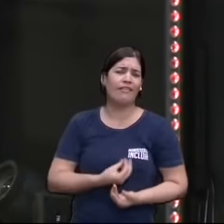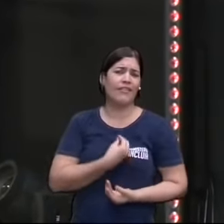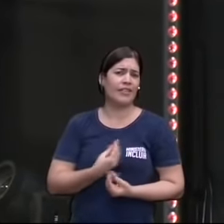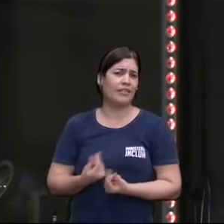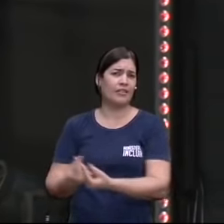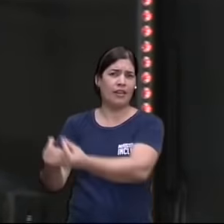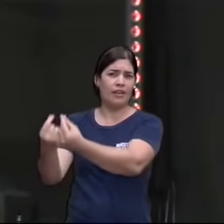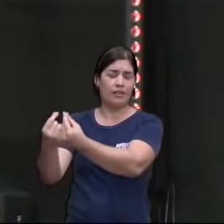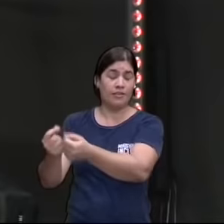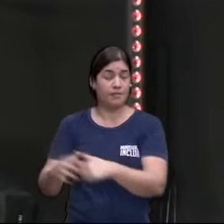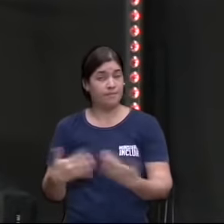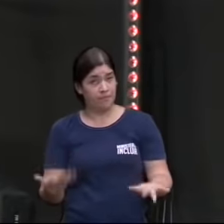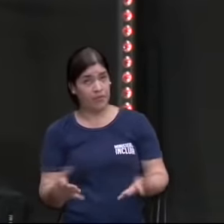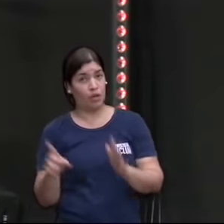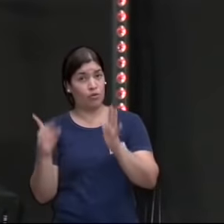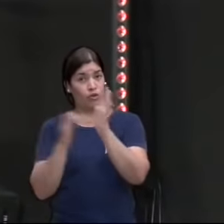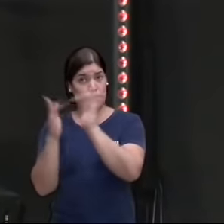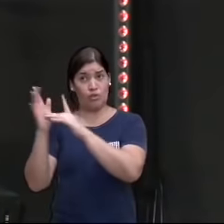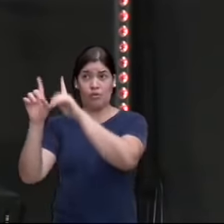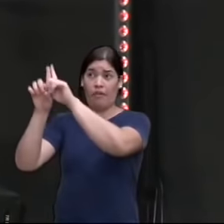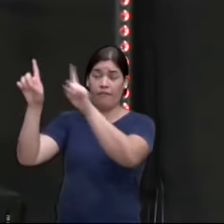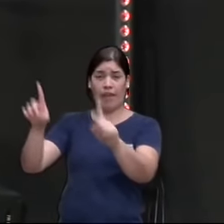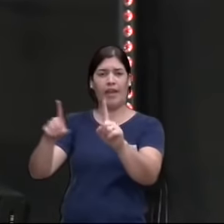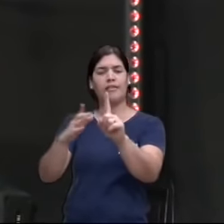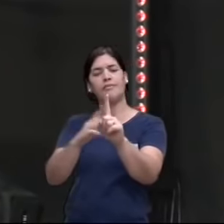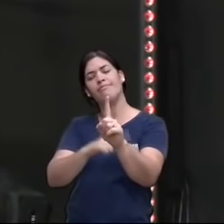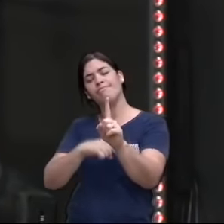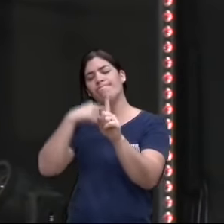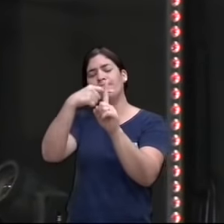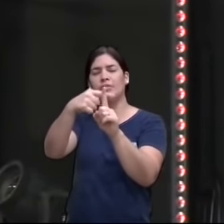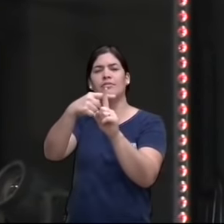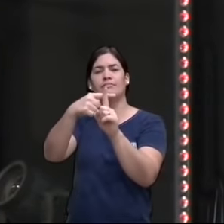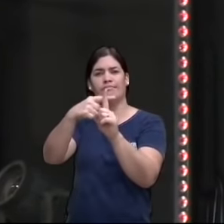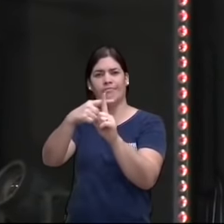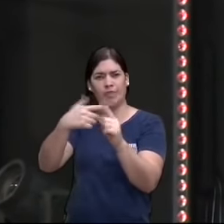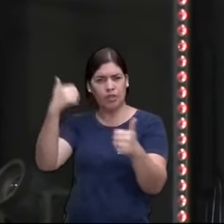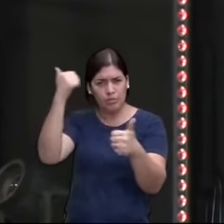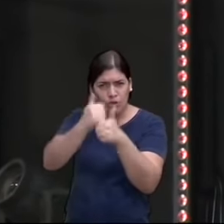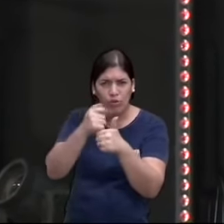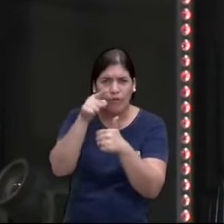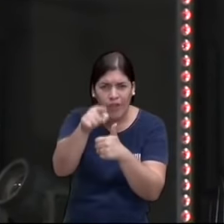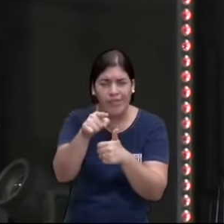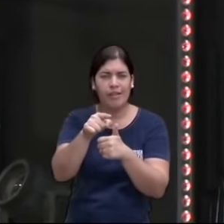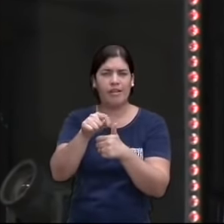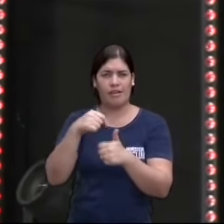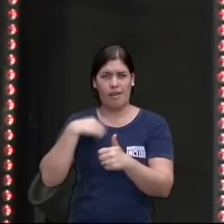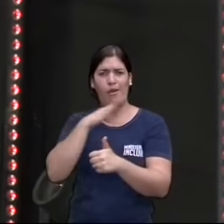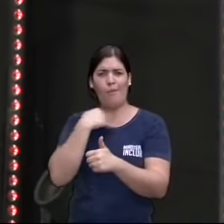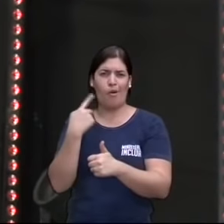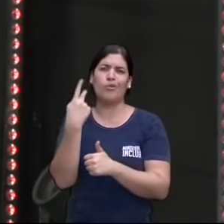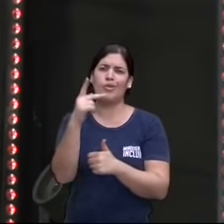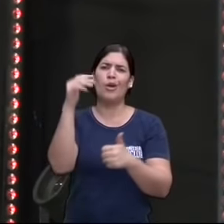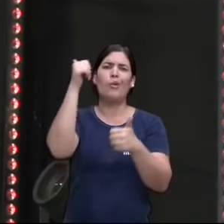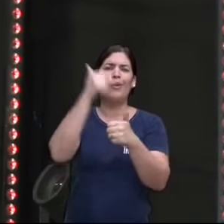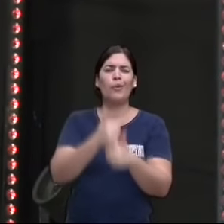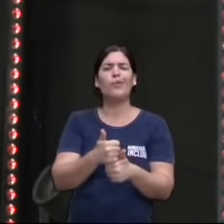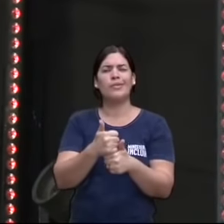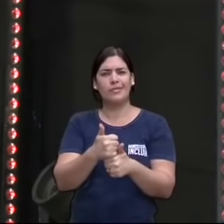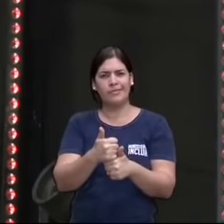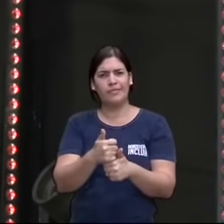Então Jesus vem e fala: eu te substituo, eu morro no teu lugar. E agora você pode